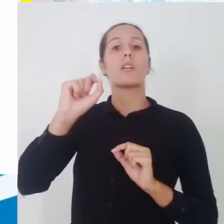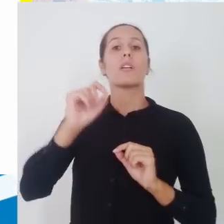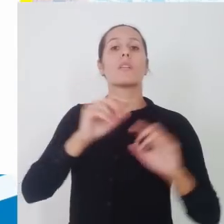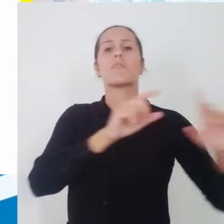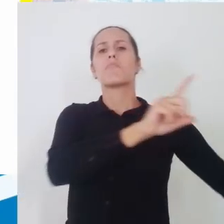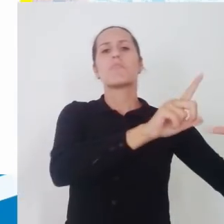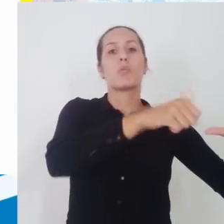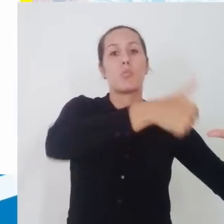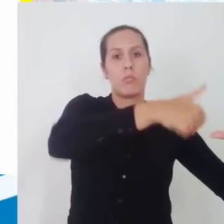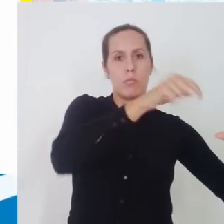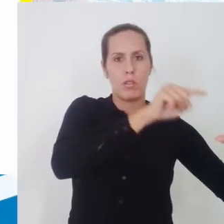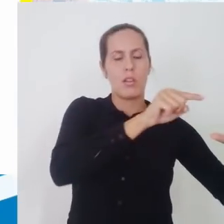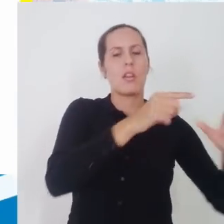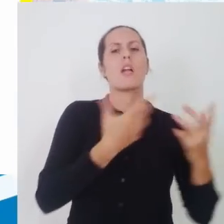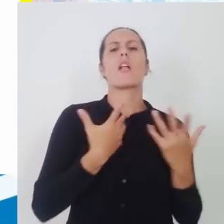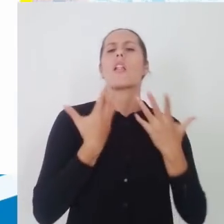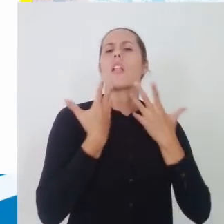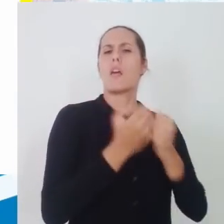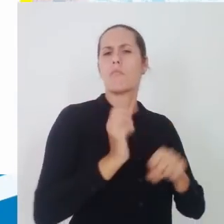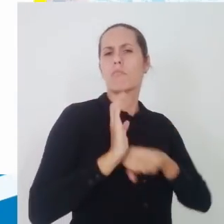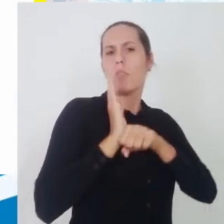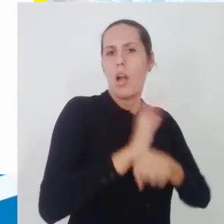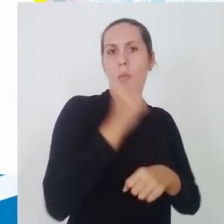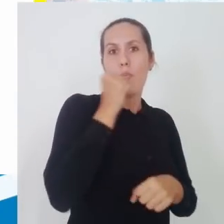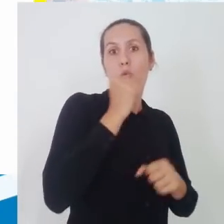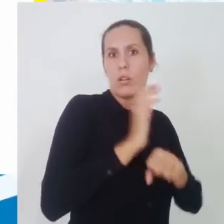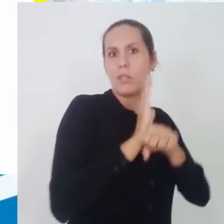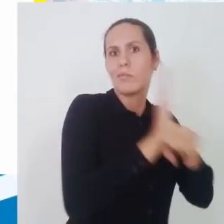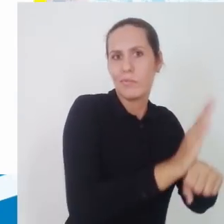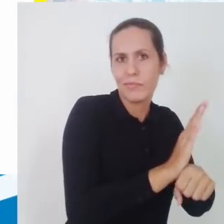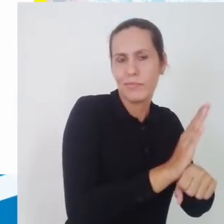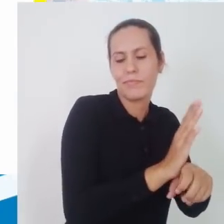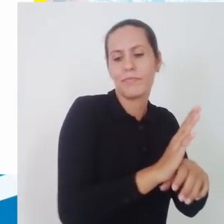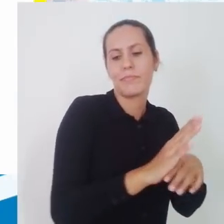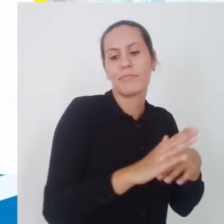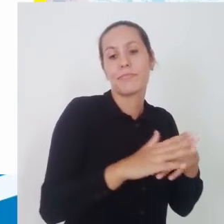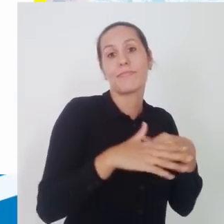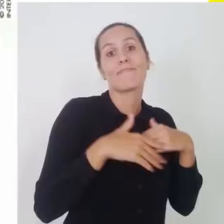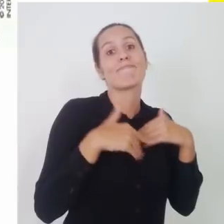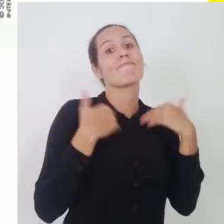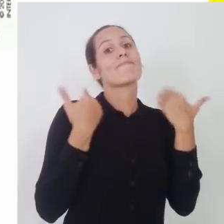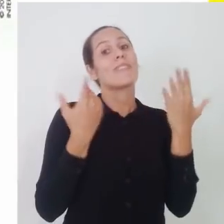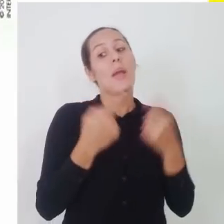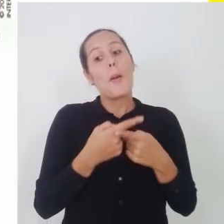você é levado a pensar que ele iria defender as mulheres.